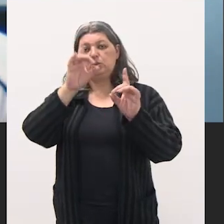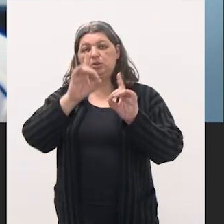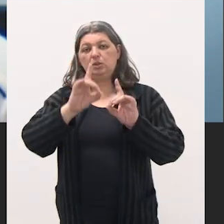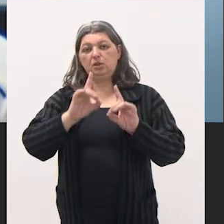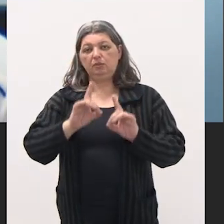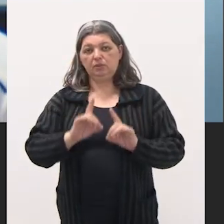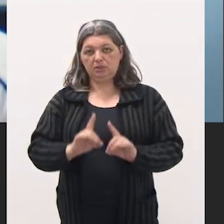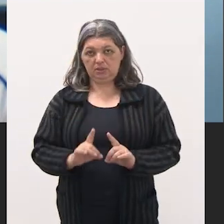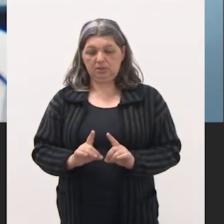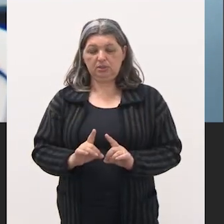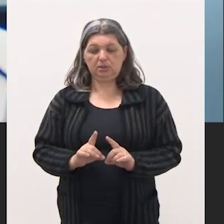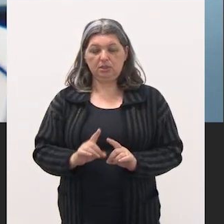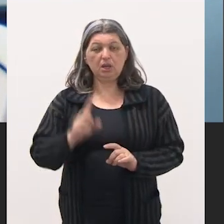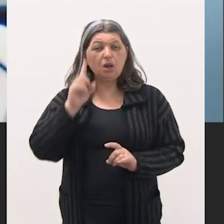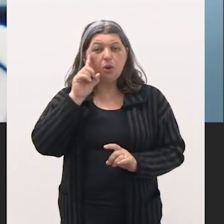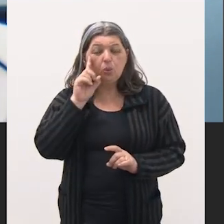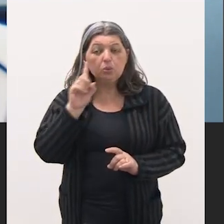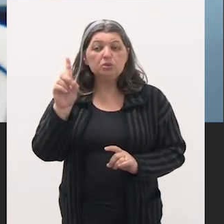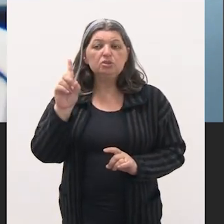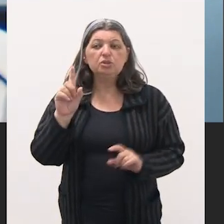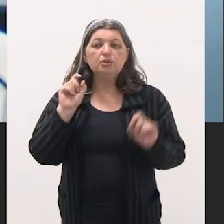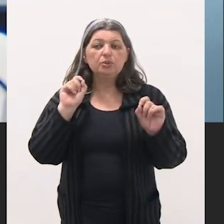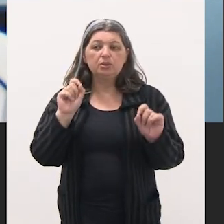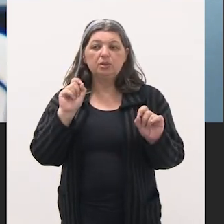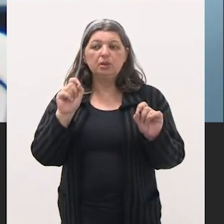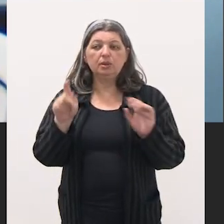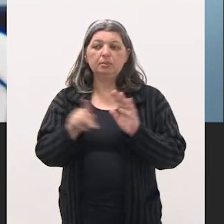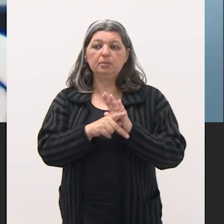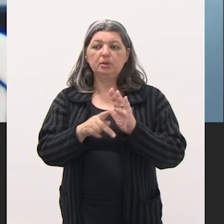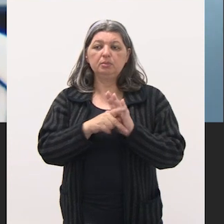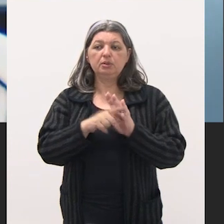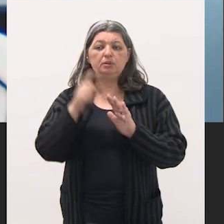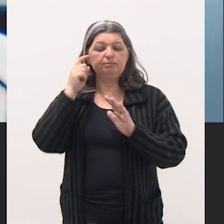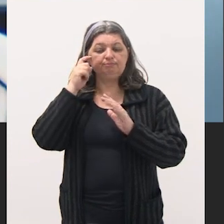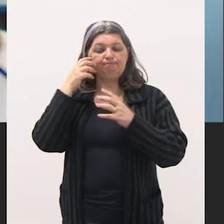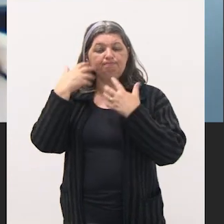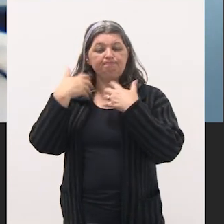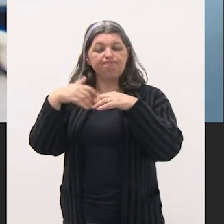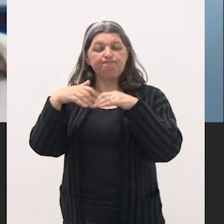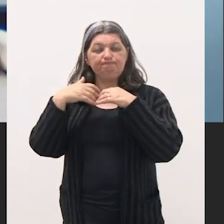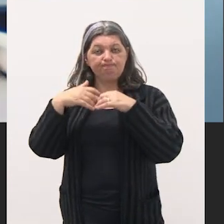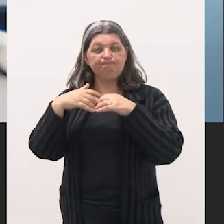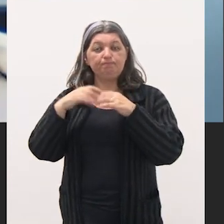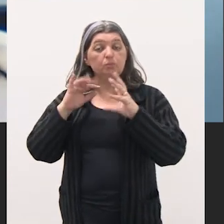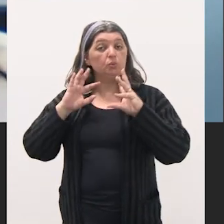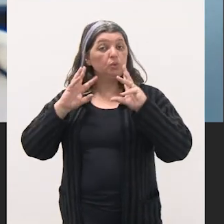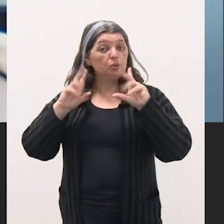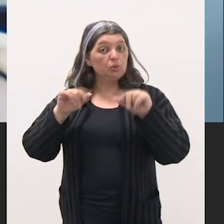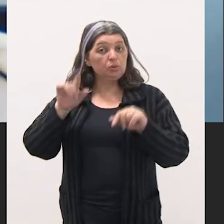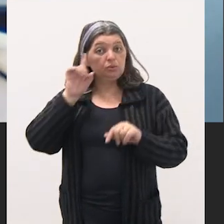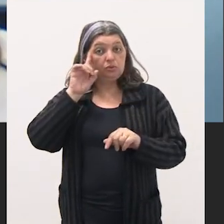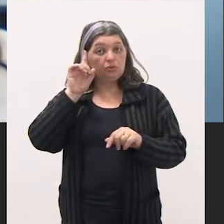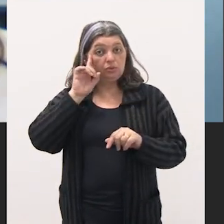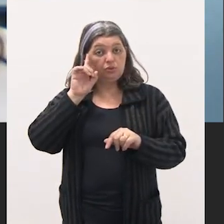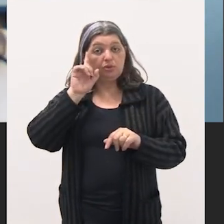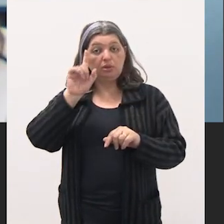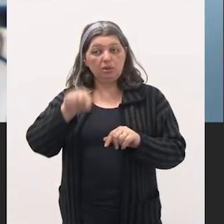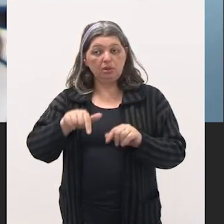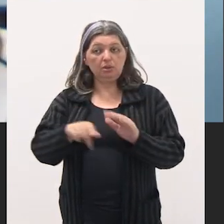Esse dia é um dia de reflexão, porque todos os dias são os dias